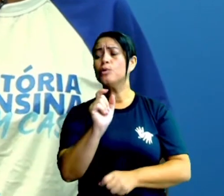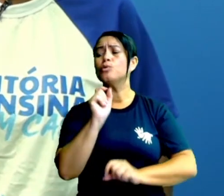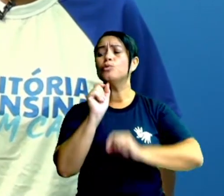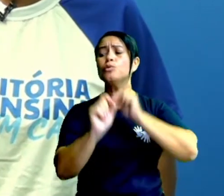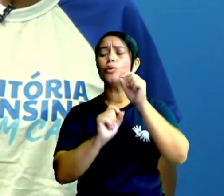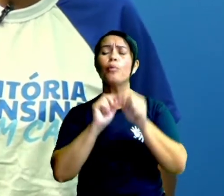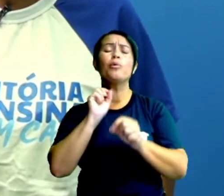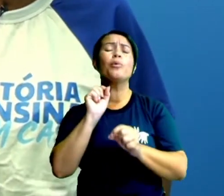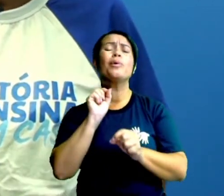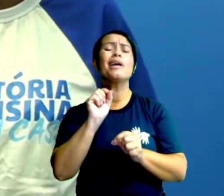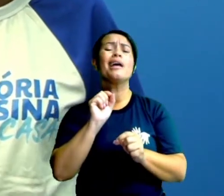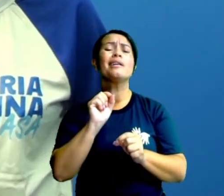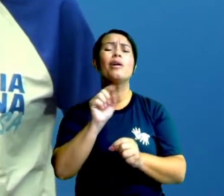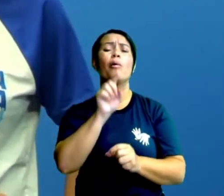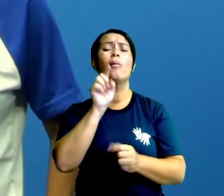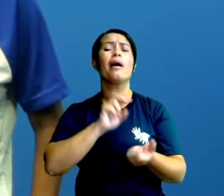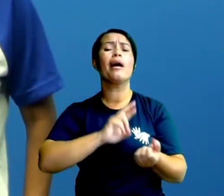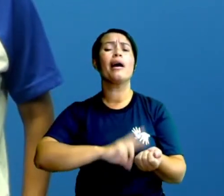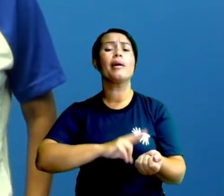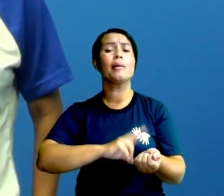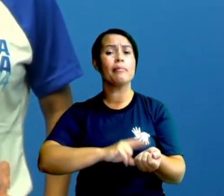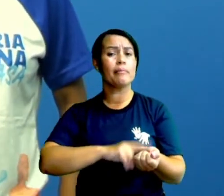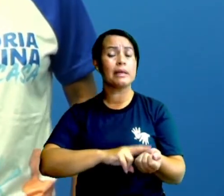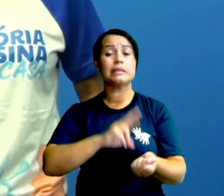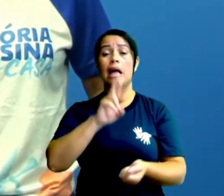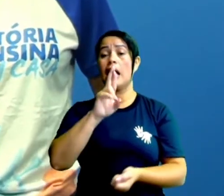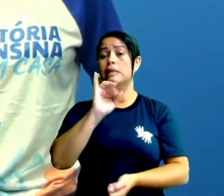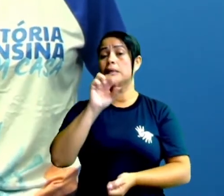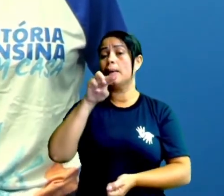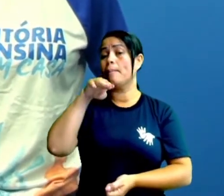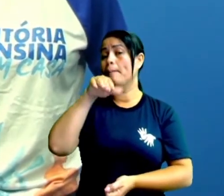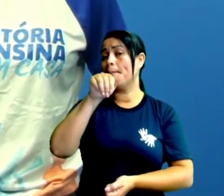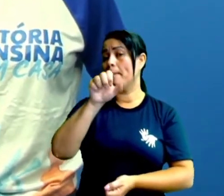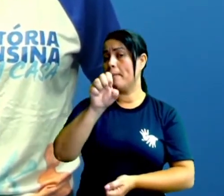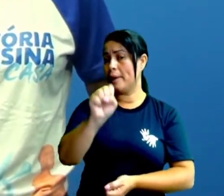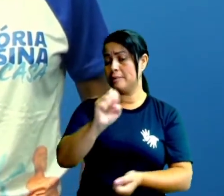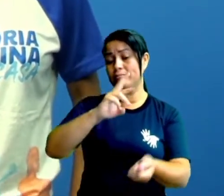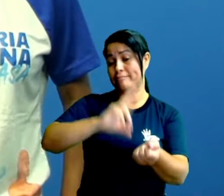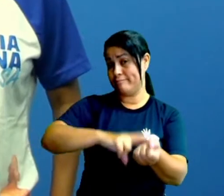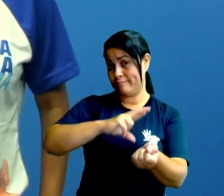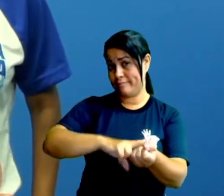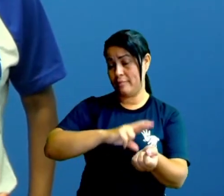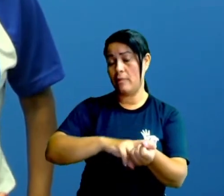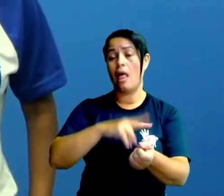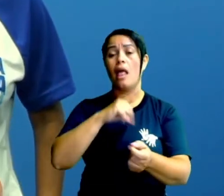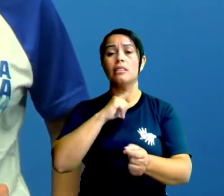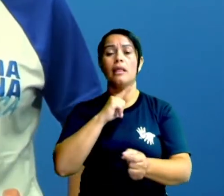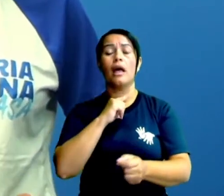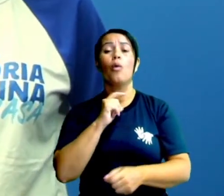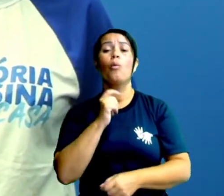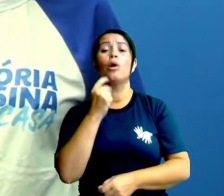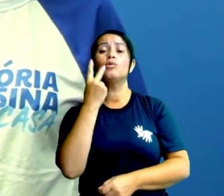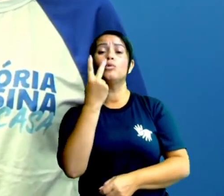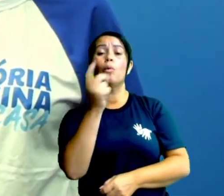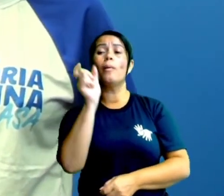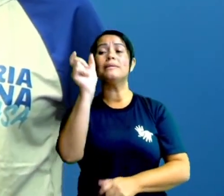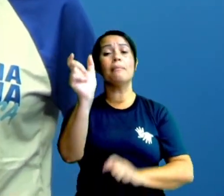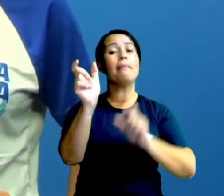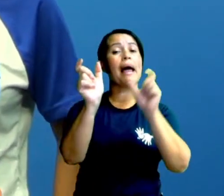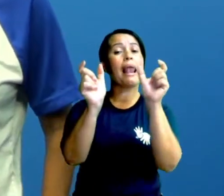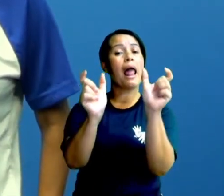sobre o que são rimas as rimas ocorrem quando duas